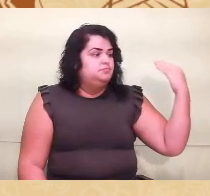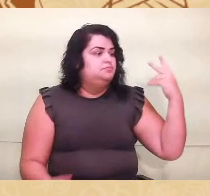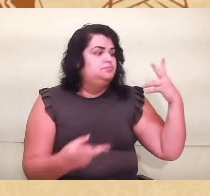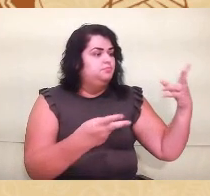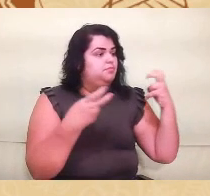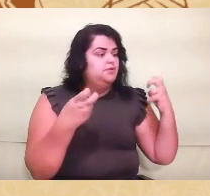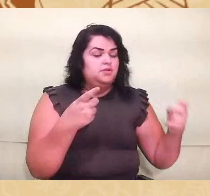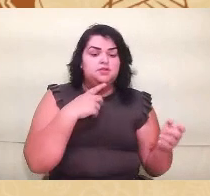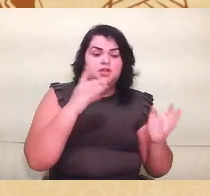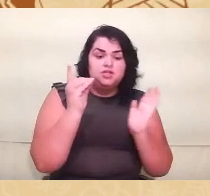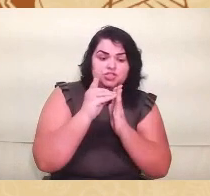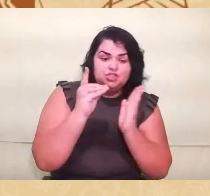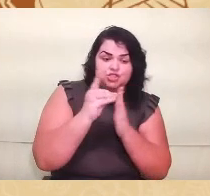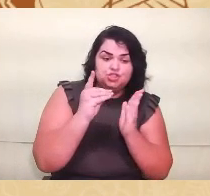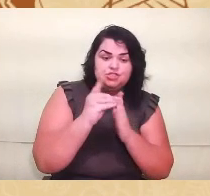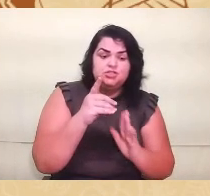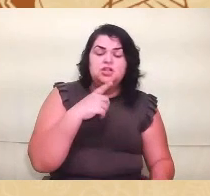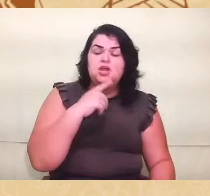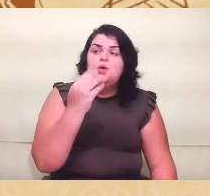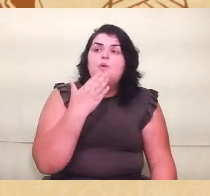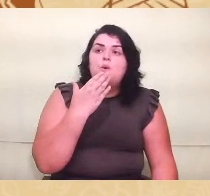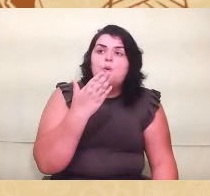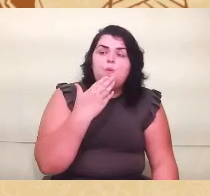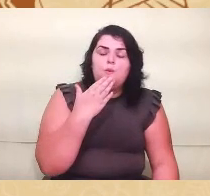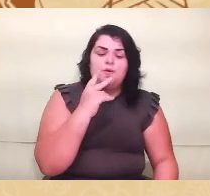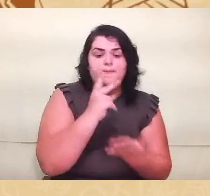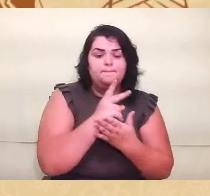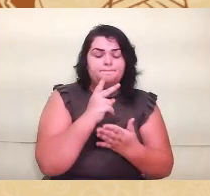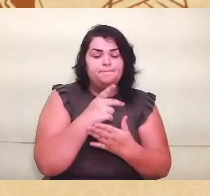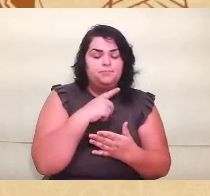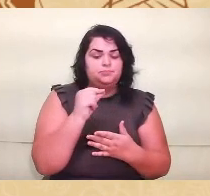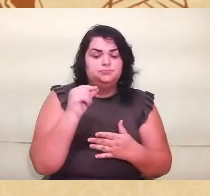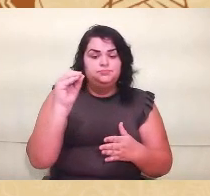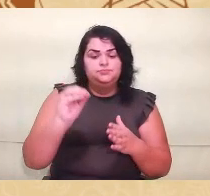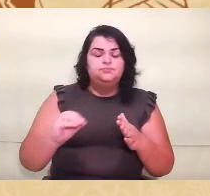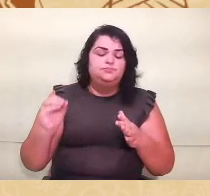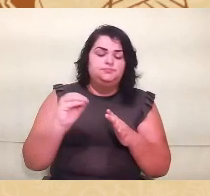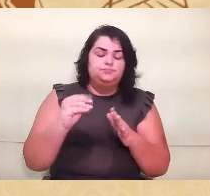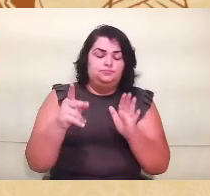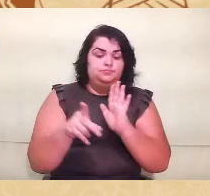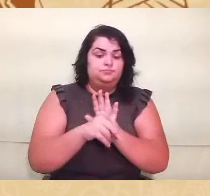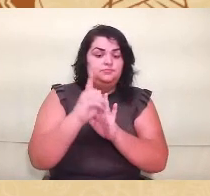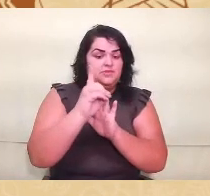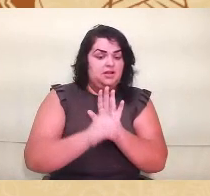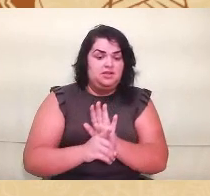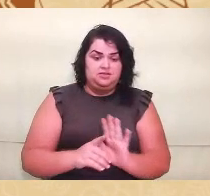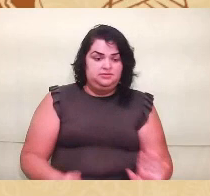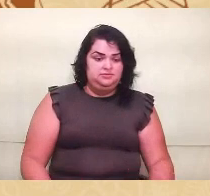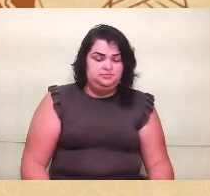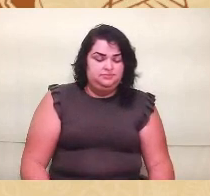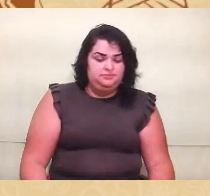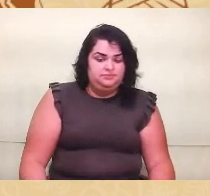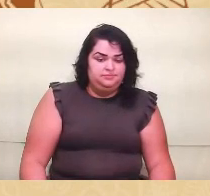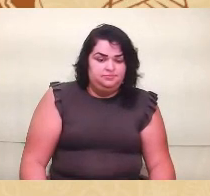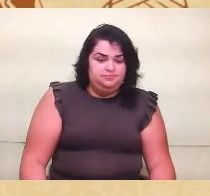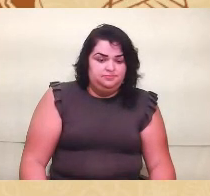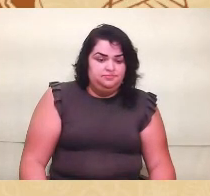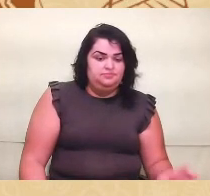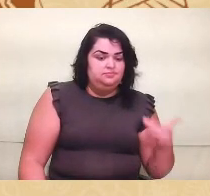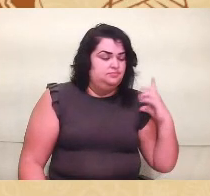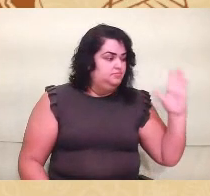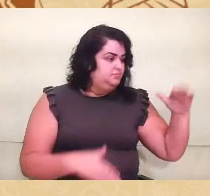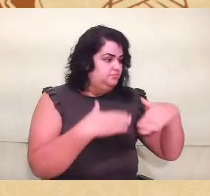indígena e tenha na sua família um indígena e se autodeclare. O governo... Existe a Convenção 69 da